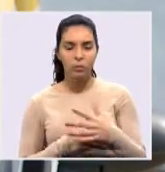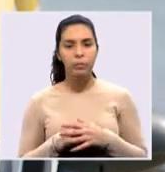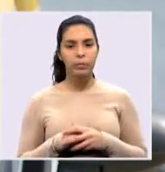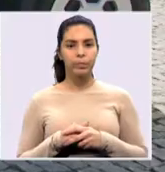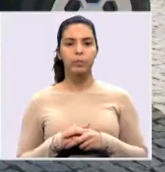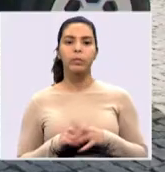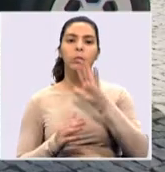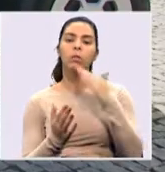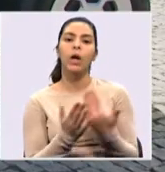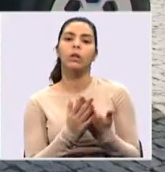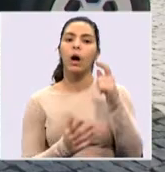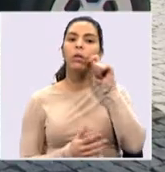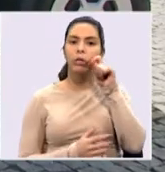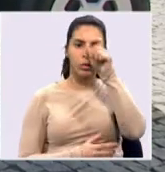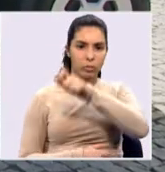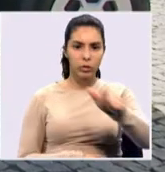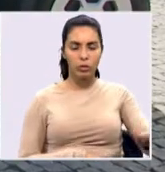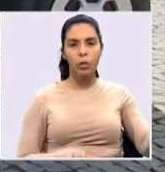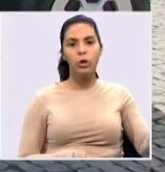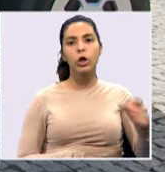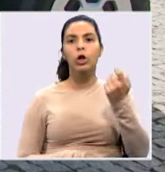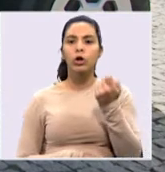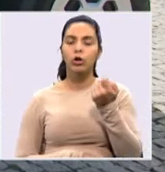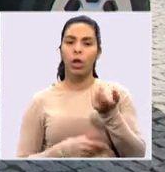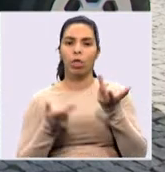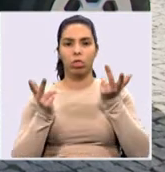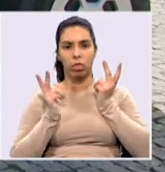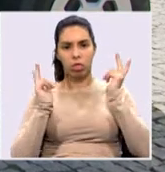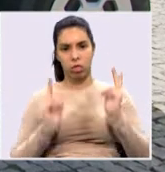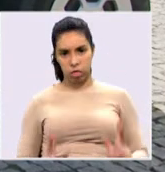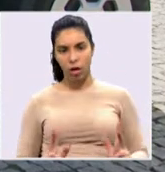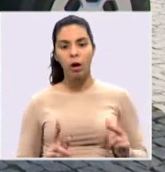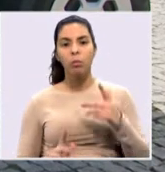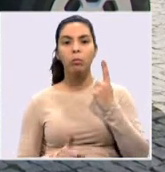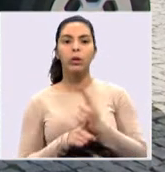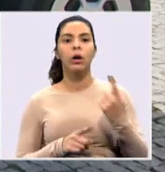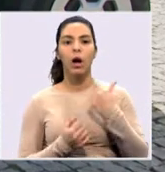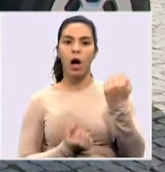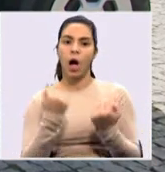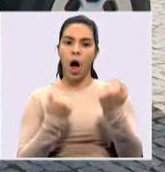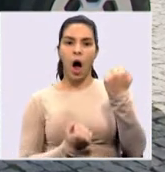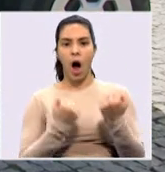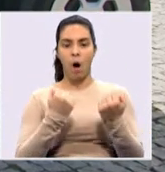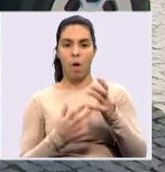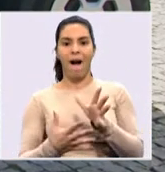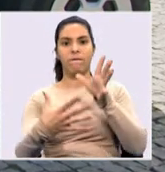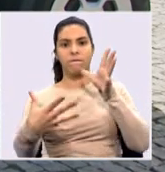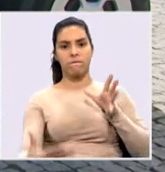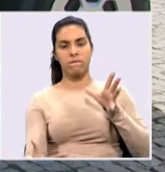100% elétricas. Isto, no fundo, também permite aos turistas um outro conforto, não é? Porque não precisam de estar num